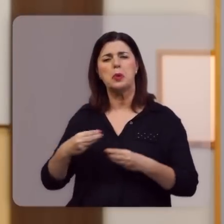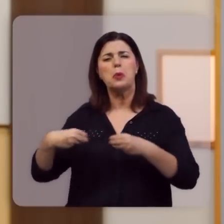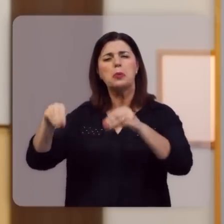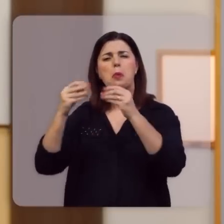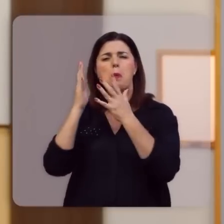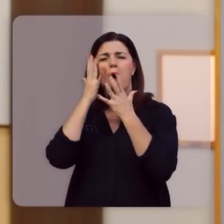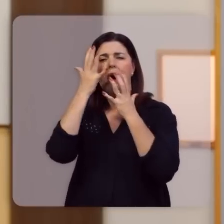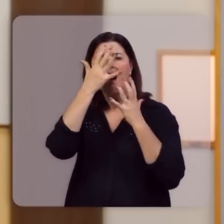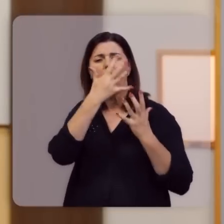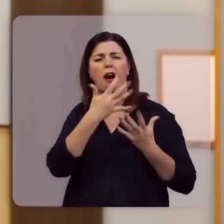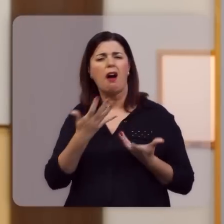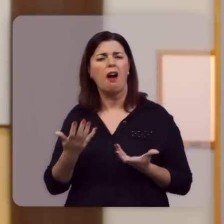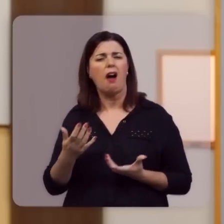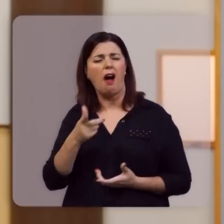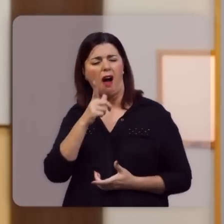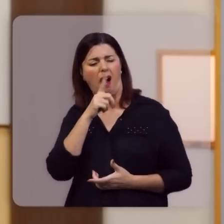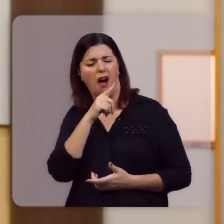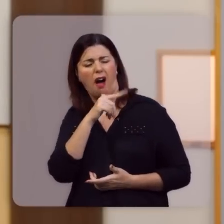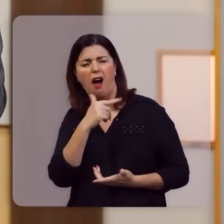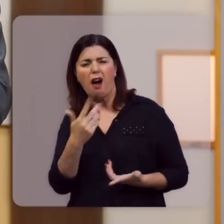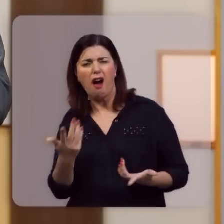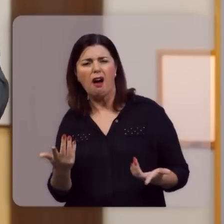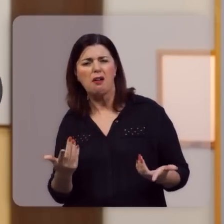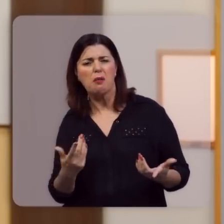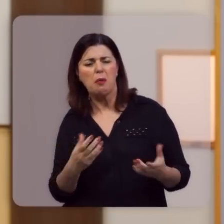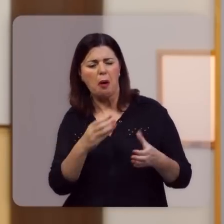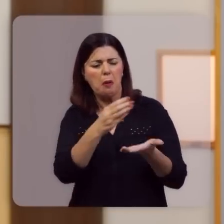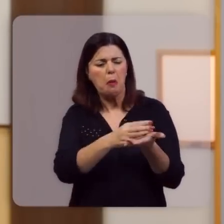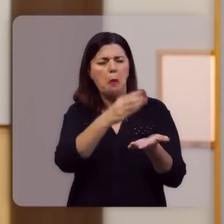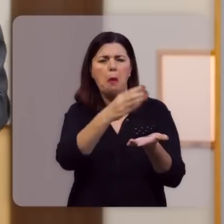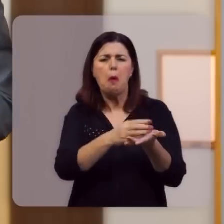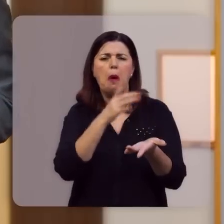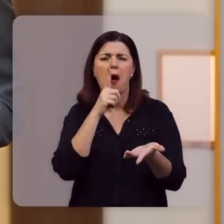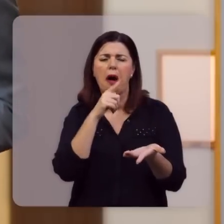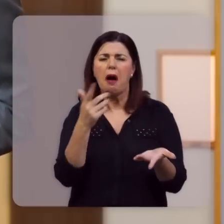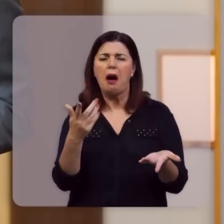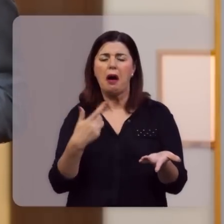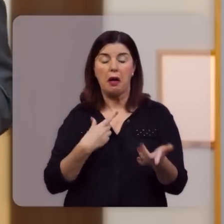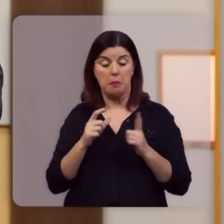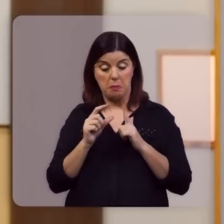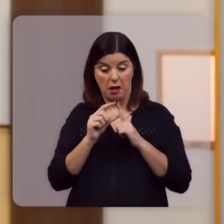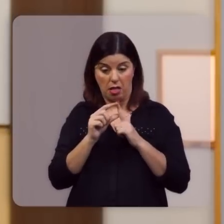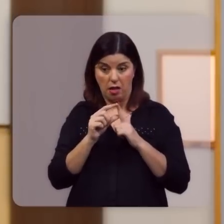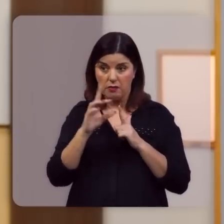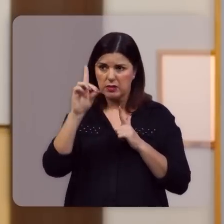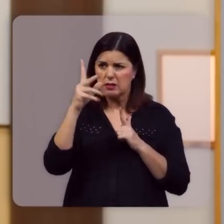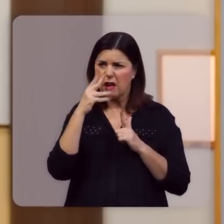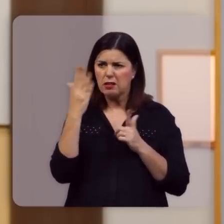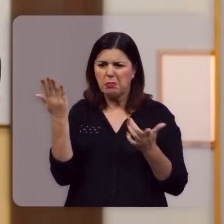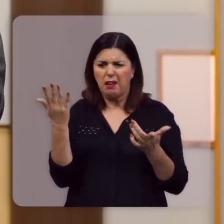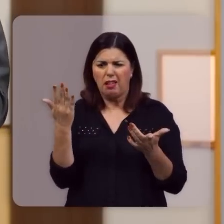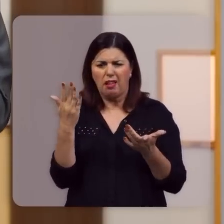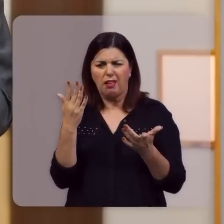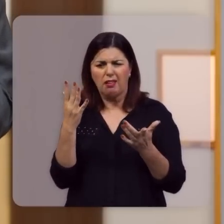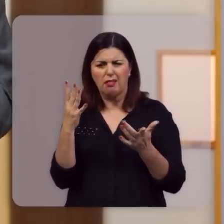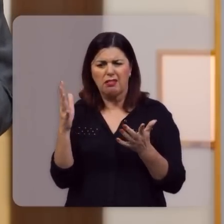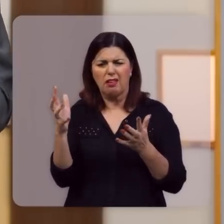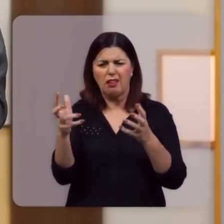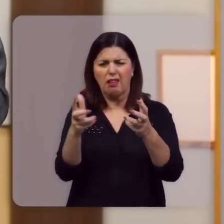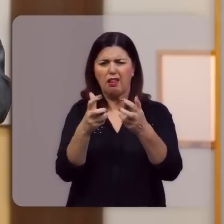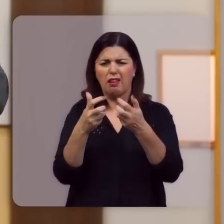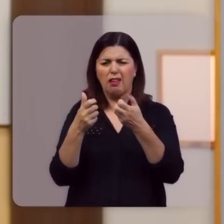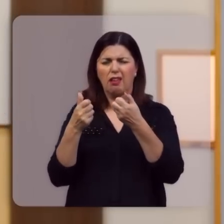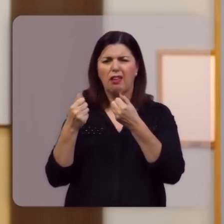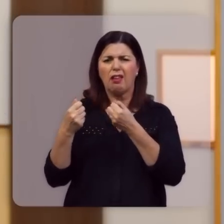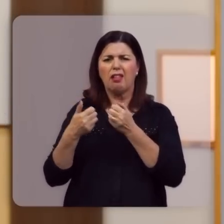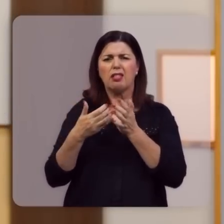São os misticismos que vão entrando e vão se aninhando, e a palavra de Deus vai sendo sonegada ao povo,